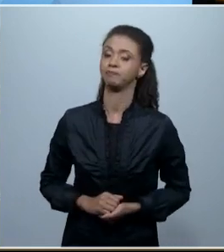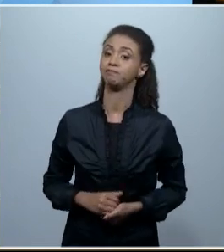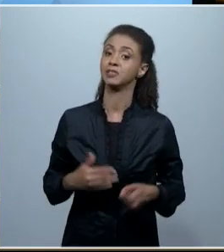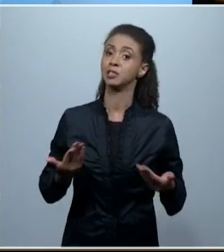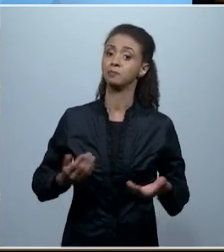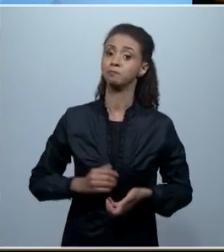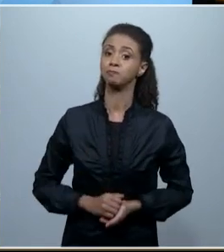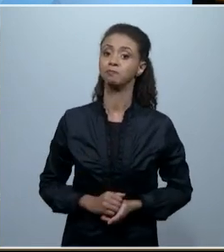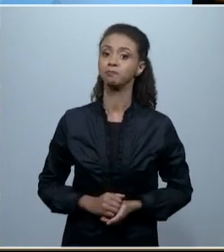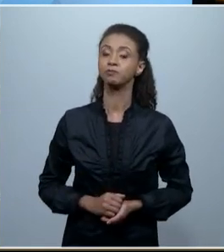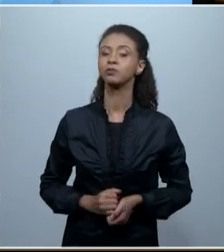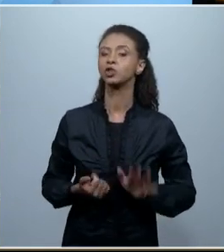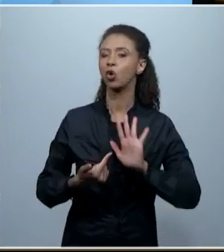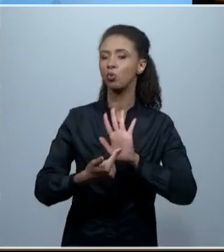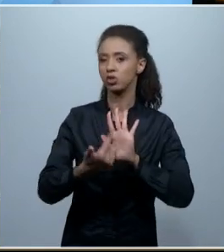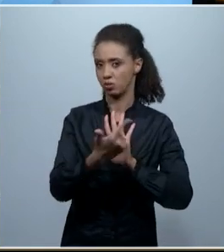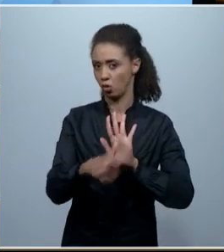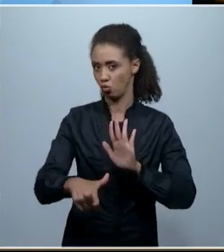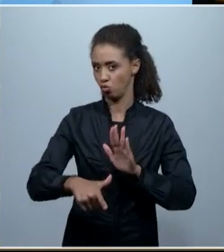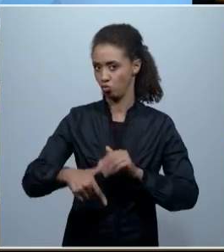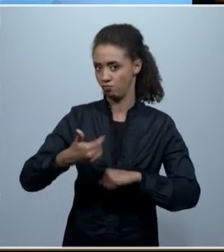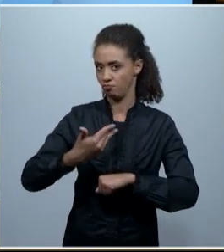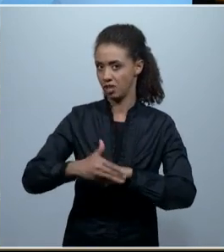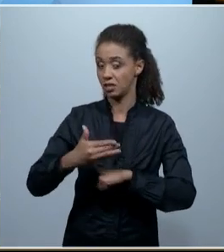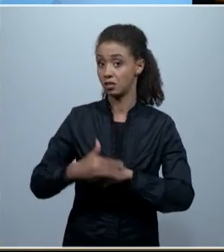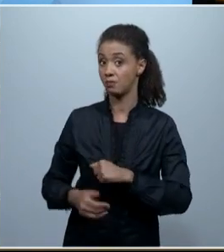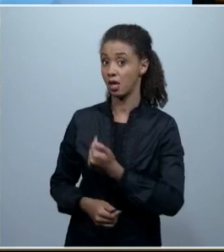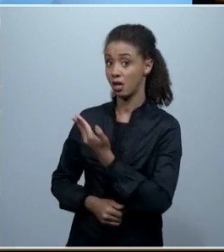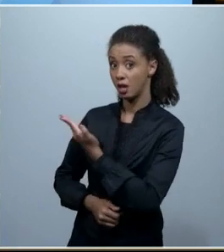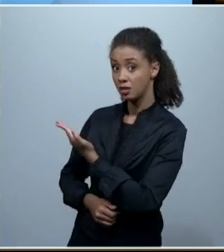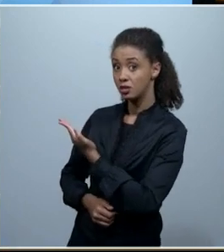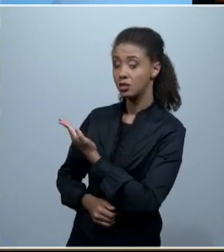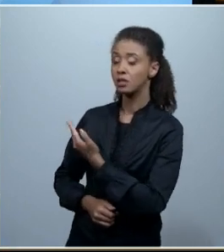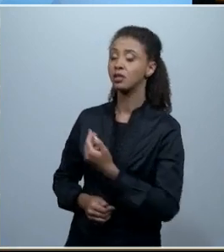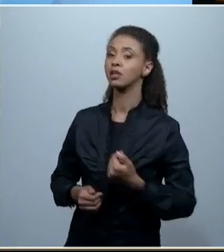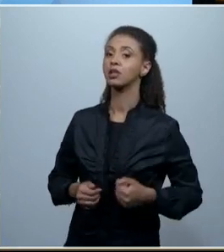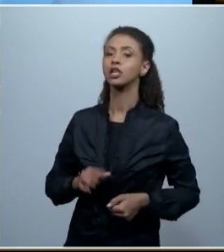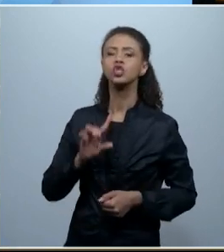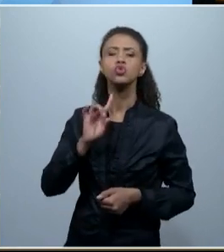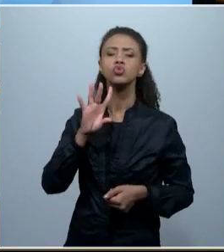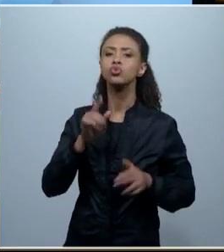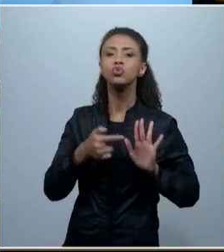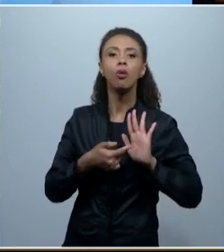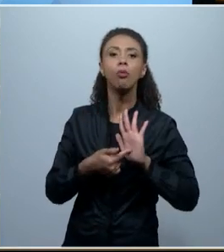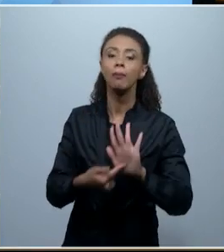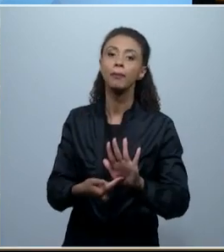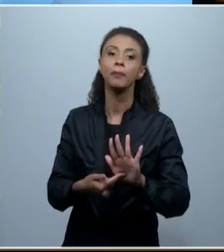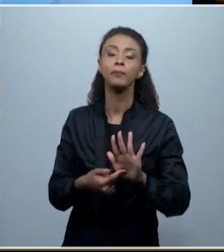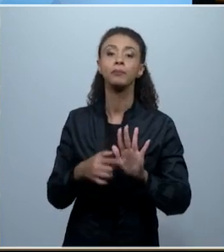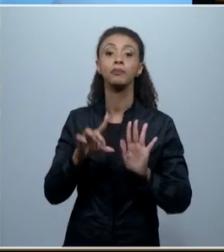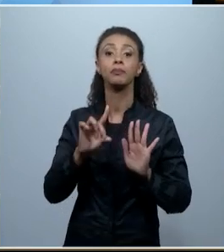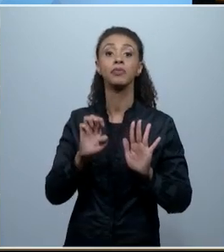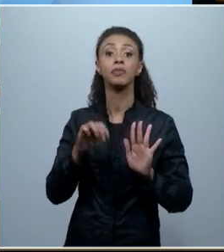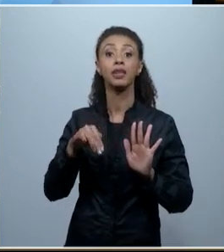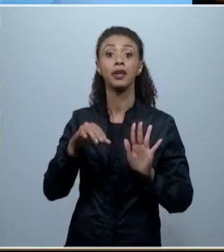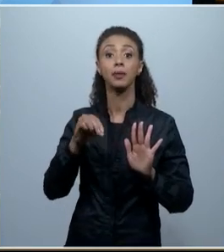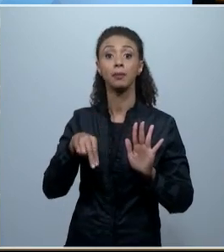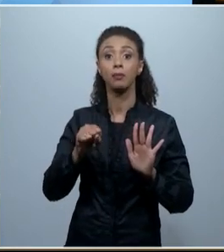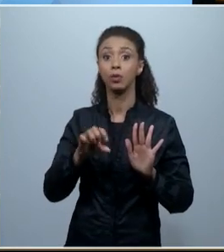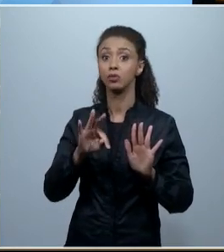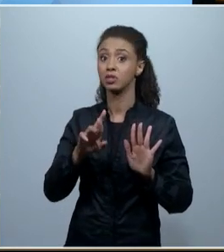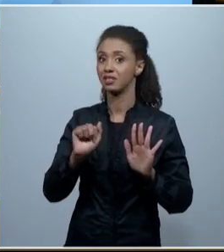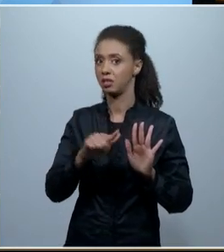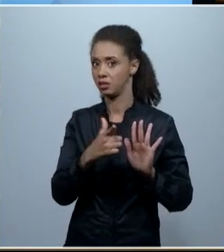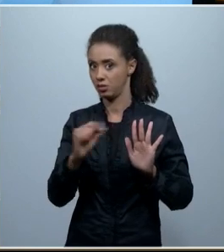vou apresentar mais um exercício é um exercício de demonstração apura tudo bem